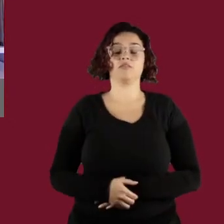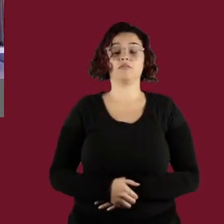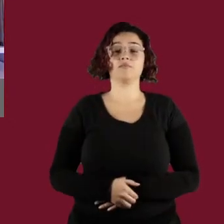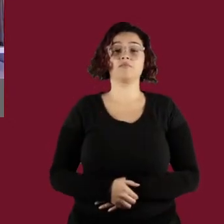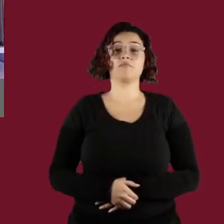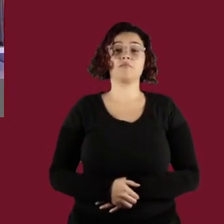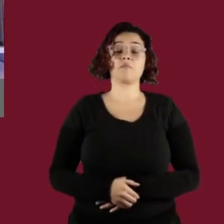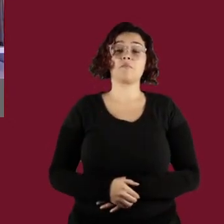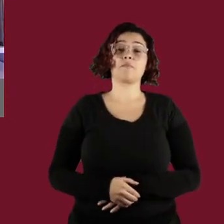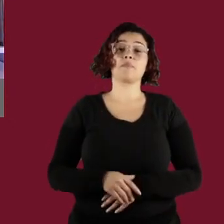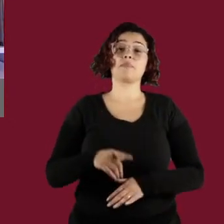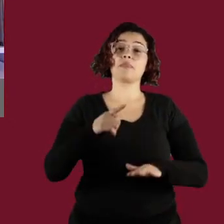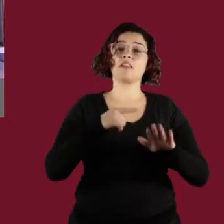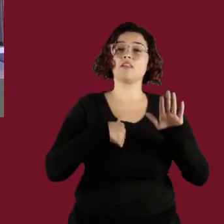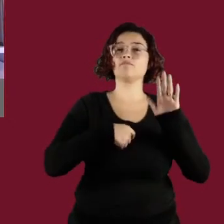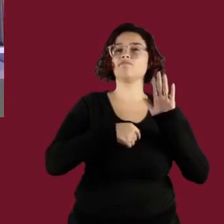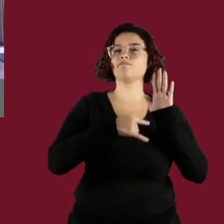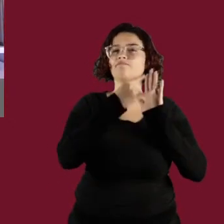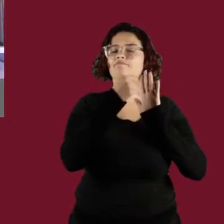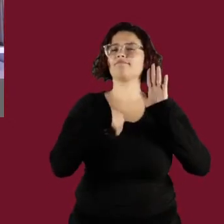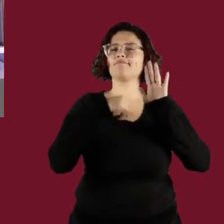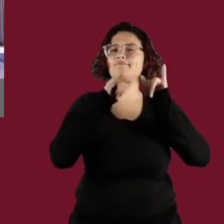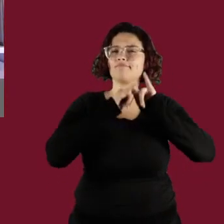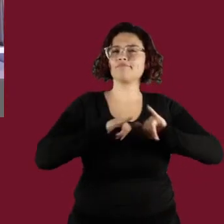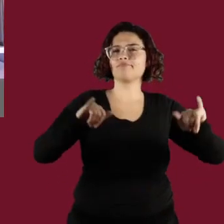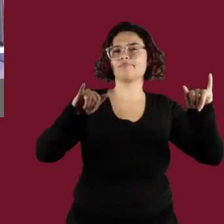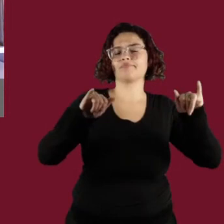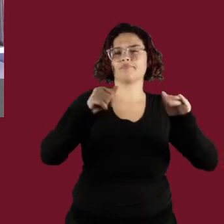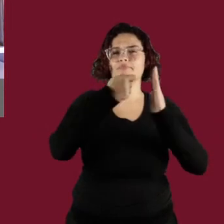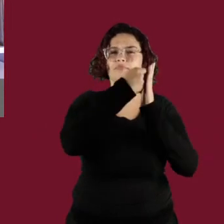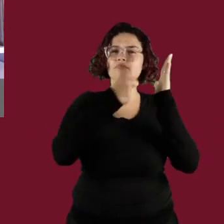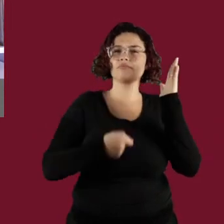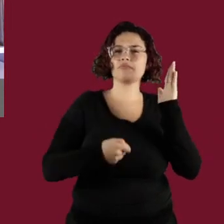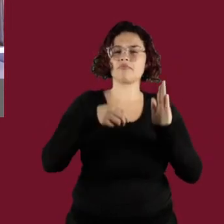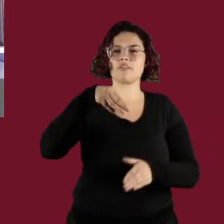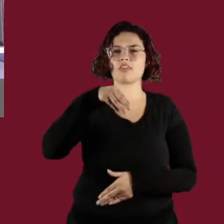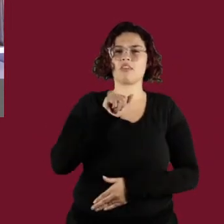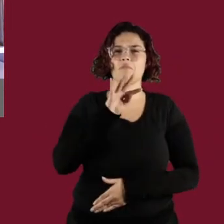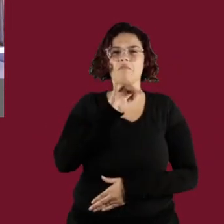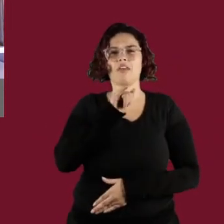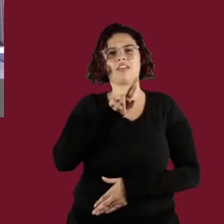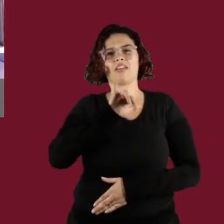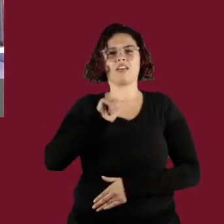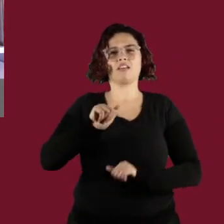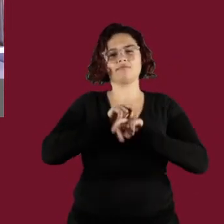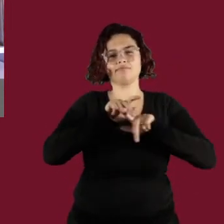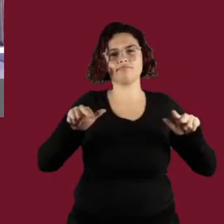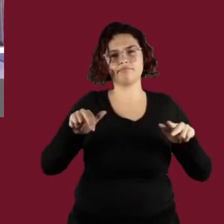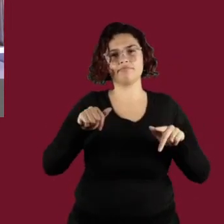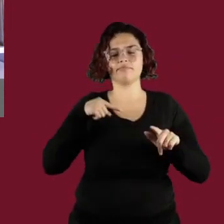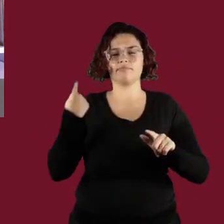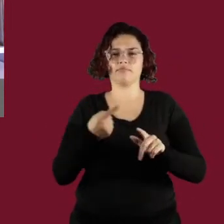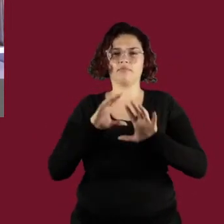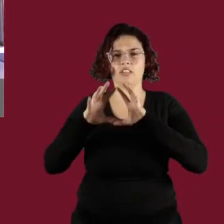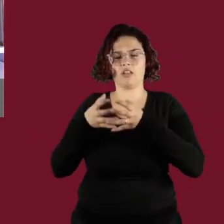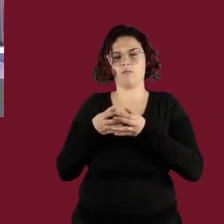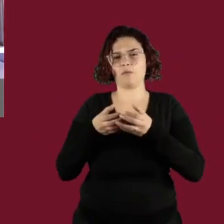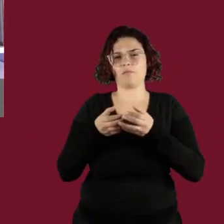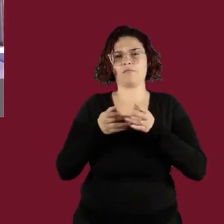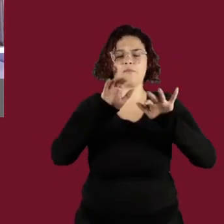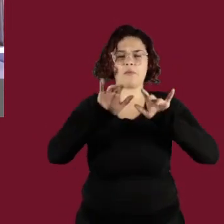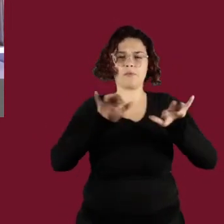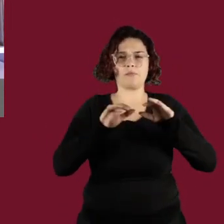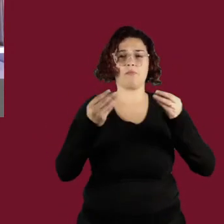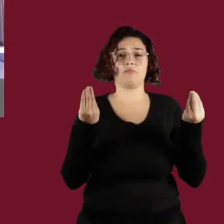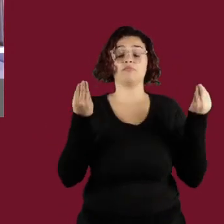matéria que é publicada no nosso website, que é escrita por cada um dos nossos membros da equipe, portanto,